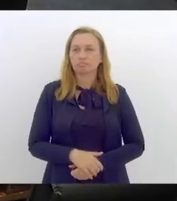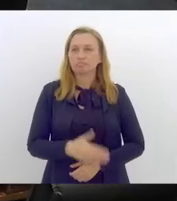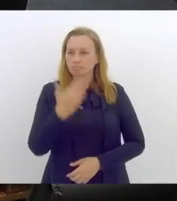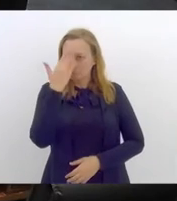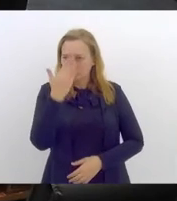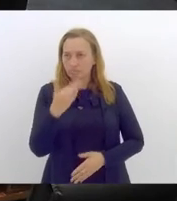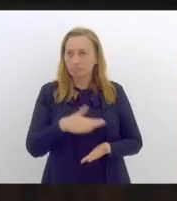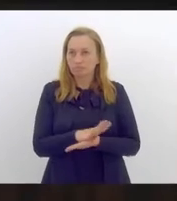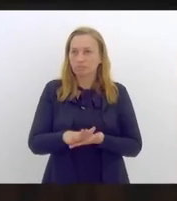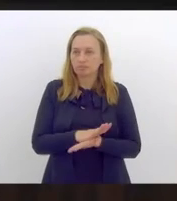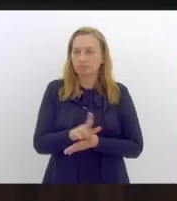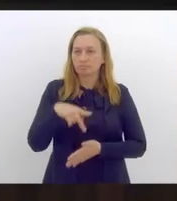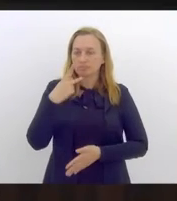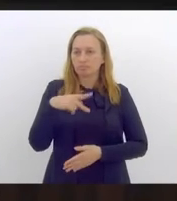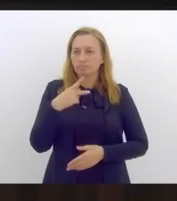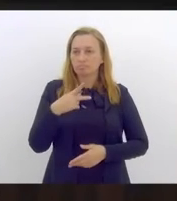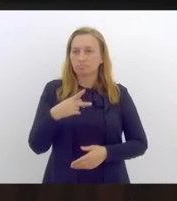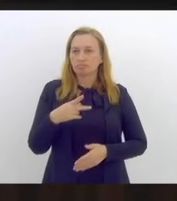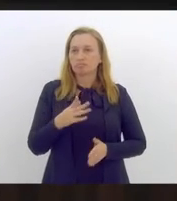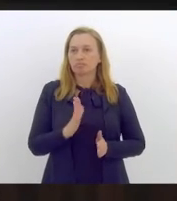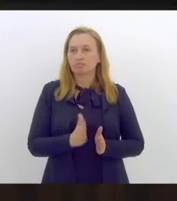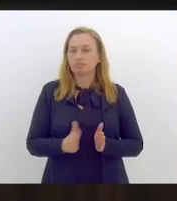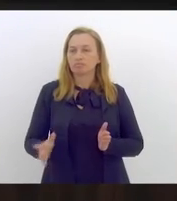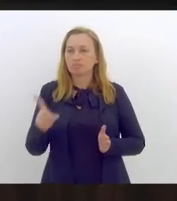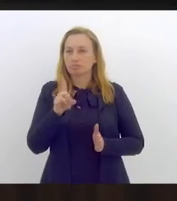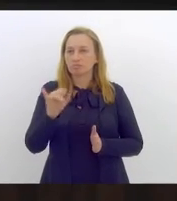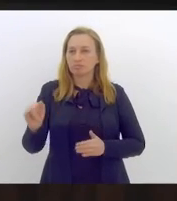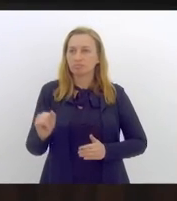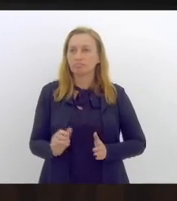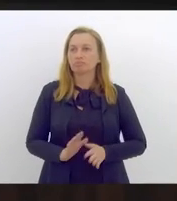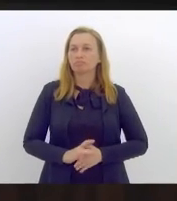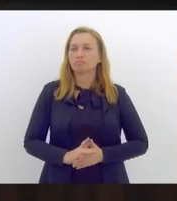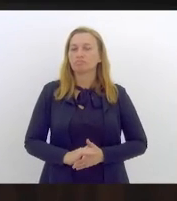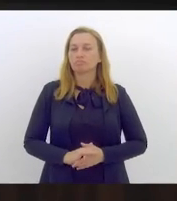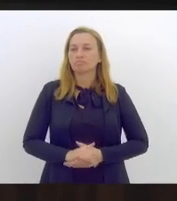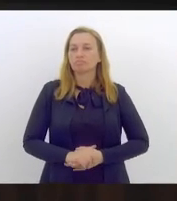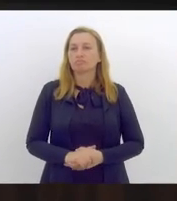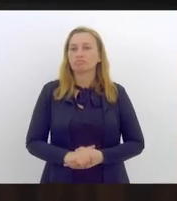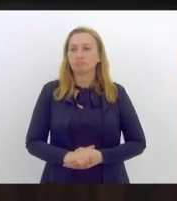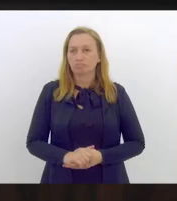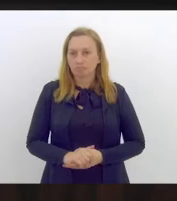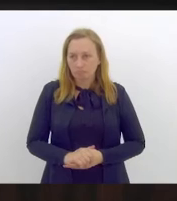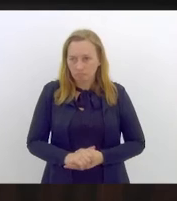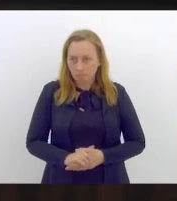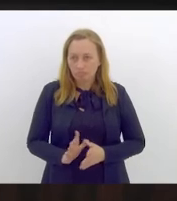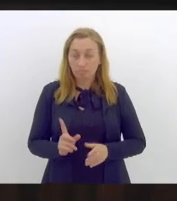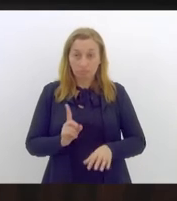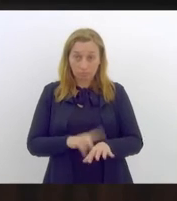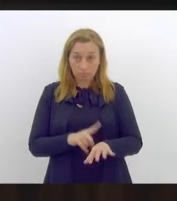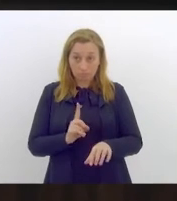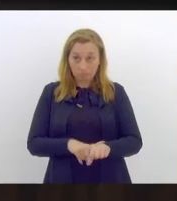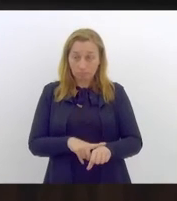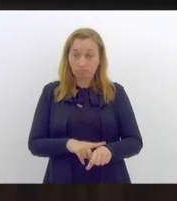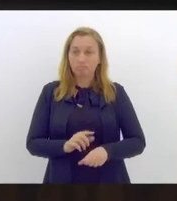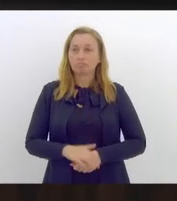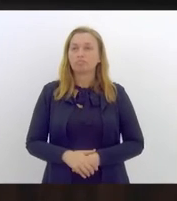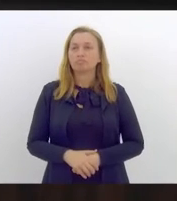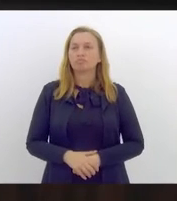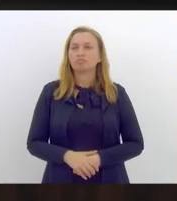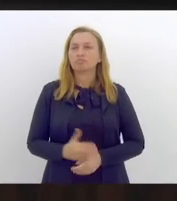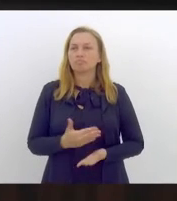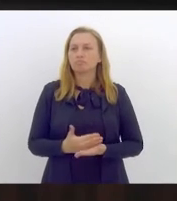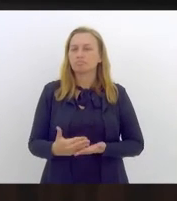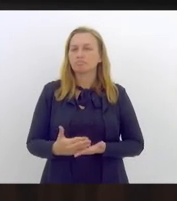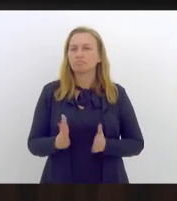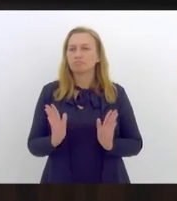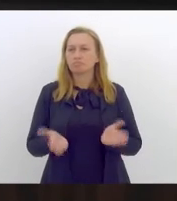Obrigada. Nada mais havendo a tratar na ordem do dia, face ao esgotou-se o tempo,